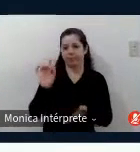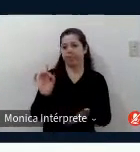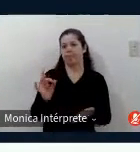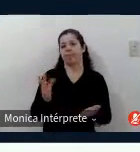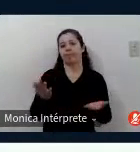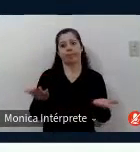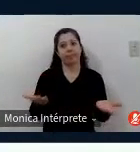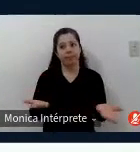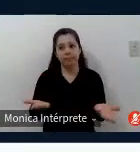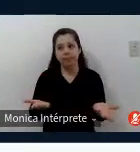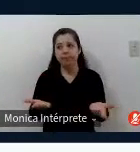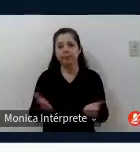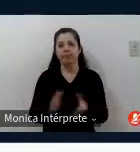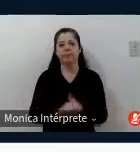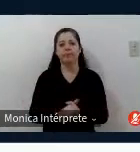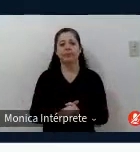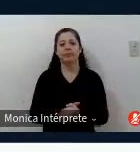E